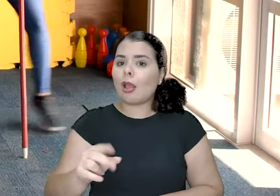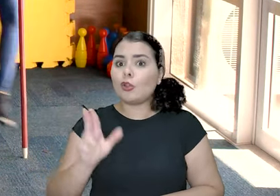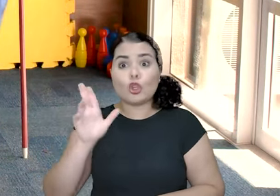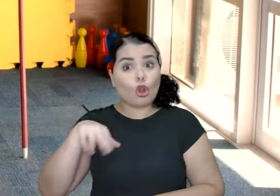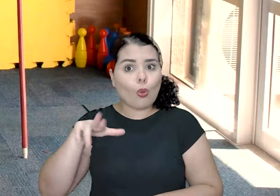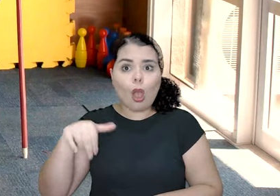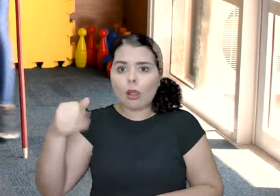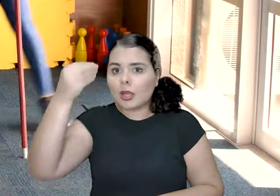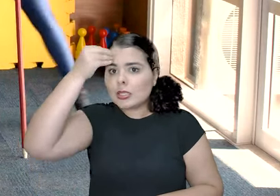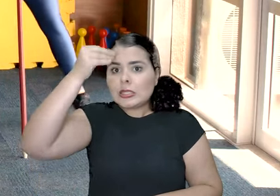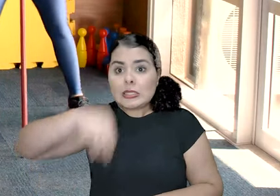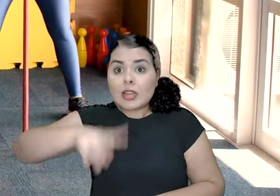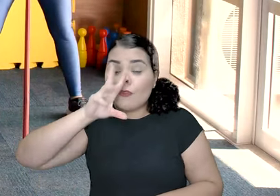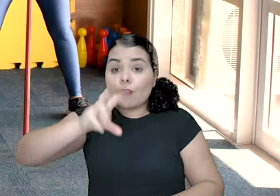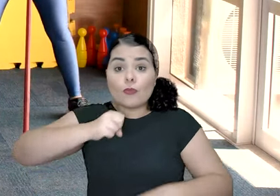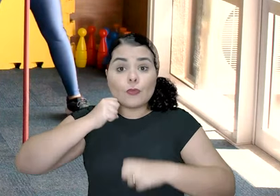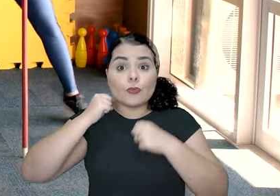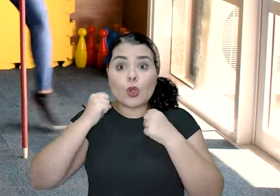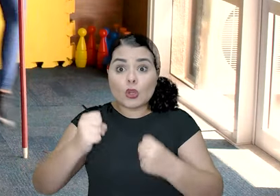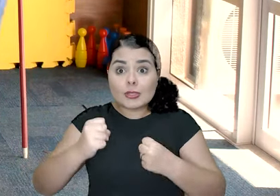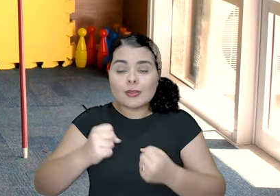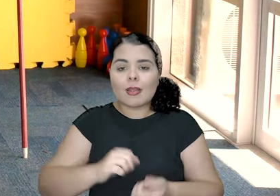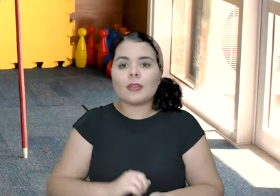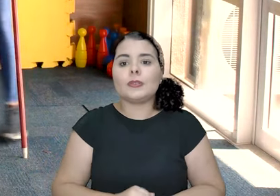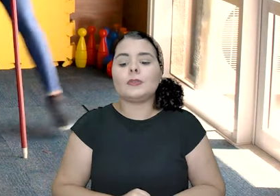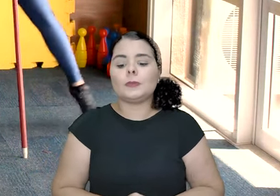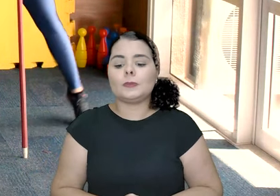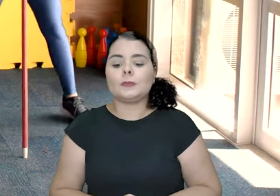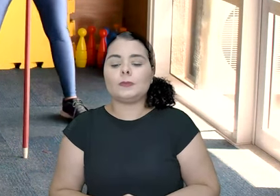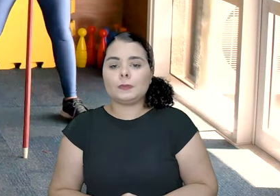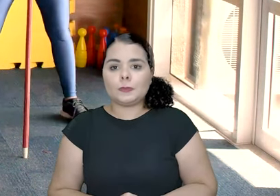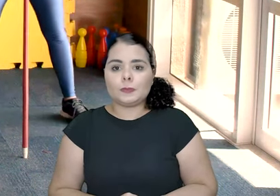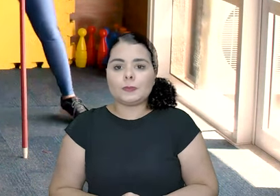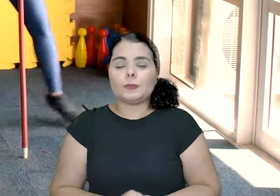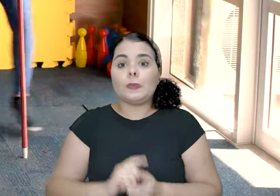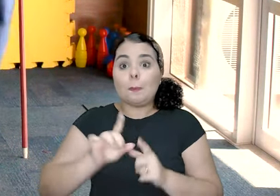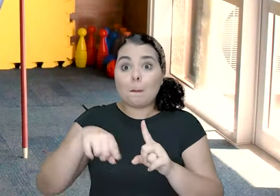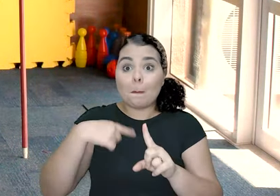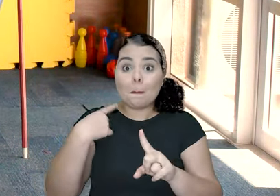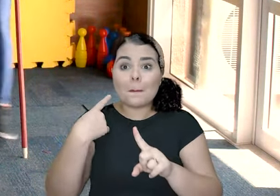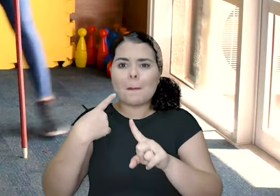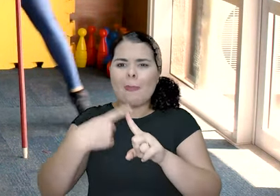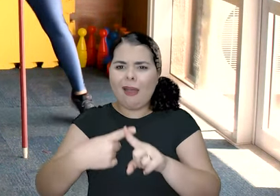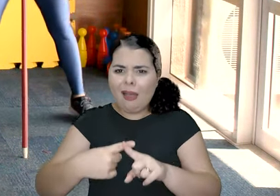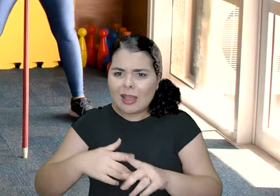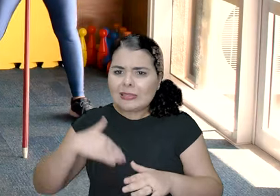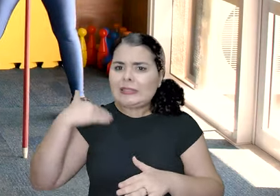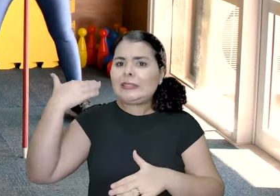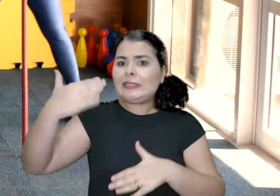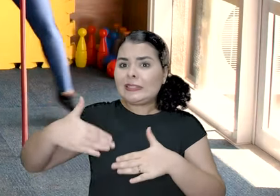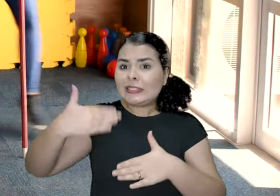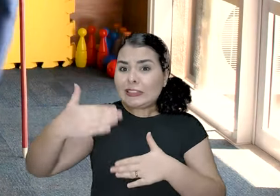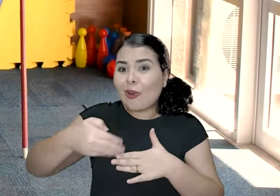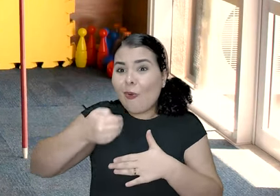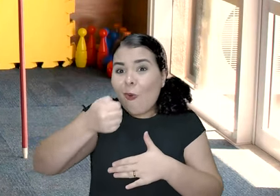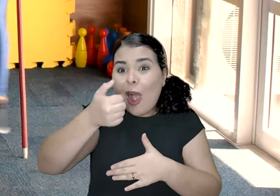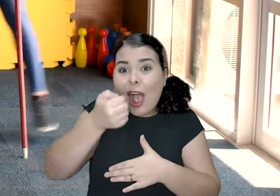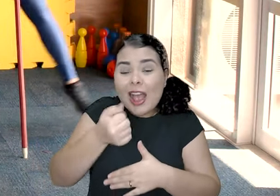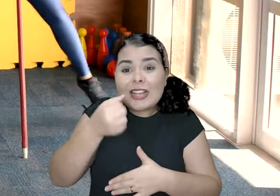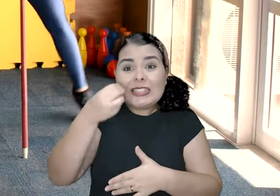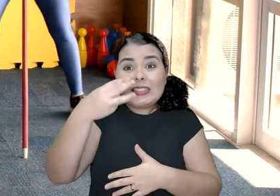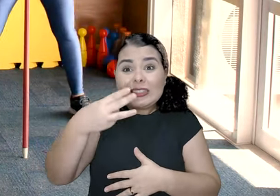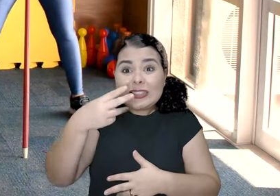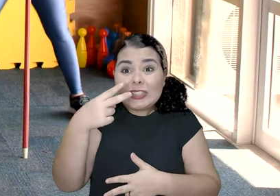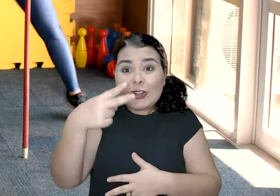Insista. Força. Vai. Mais um pouquinho. Tá terminando.